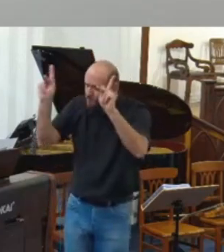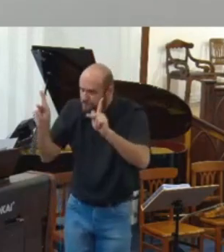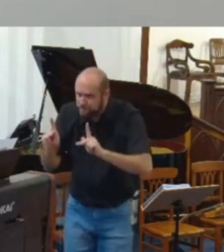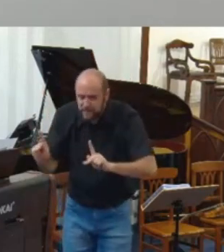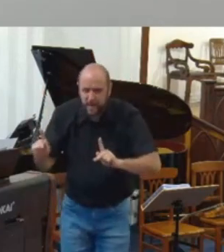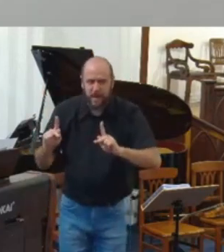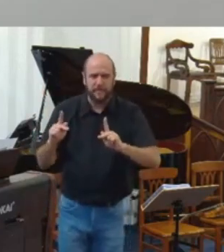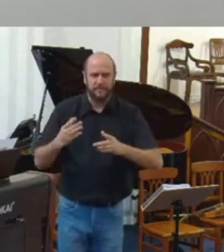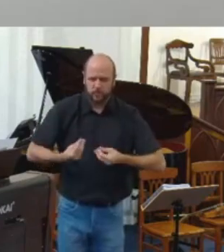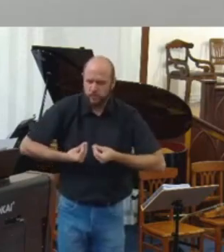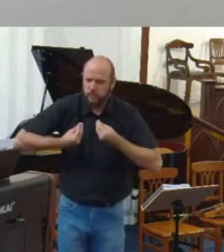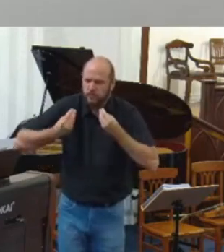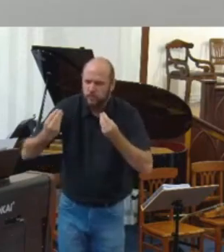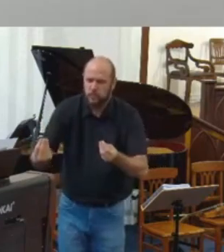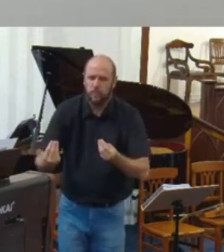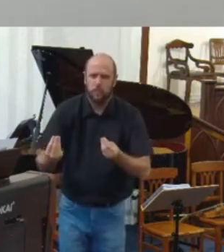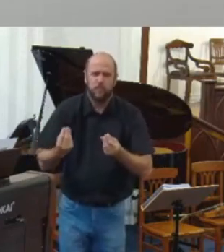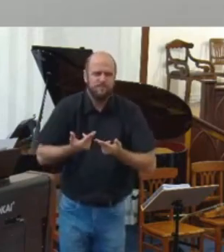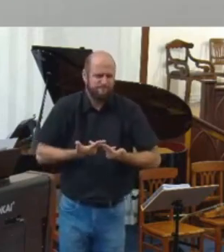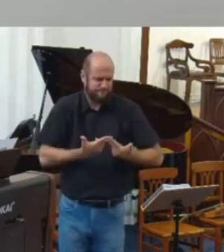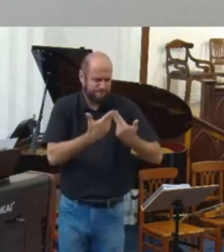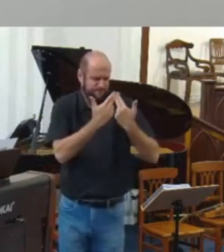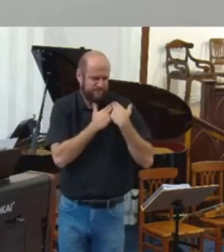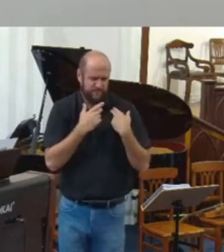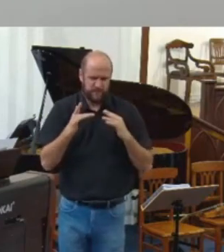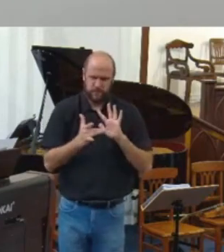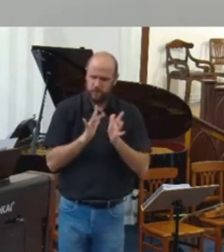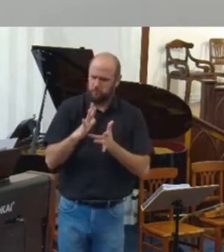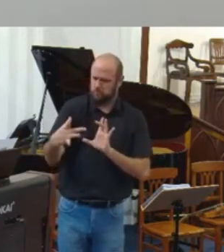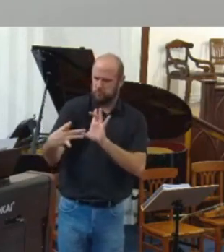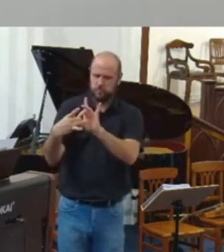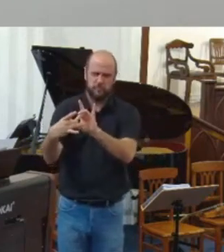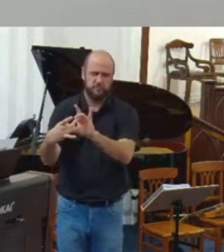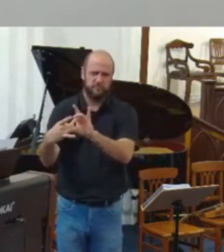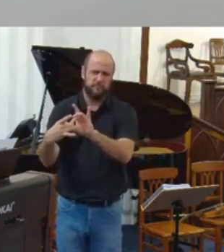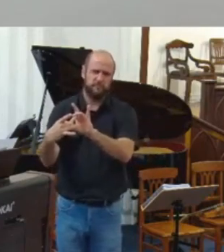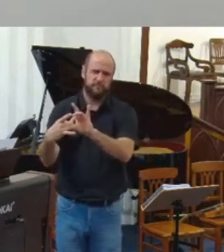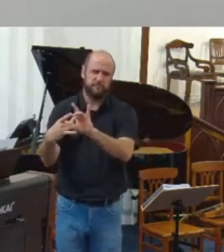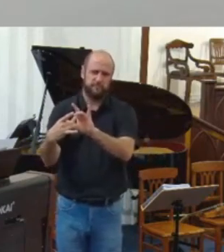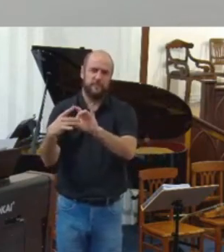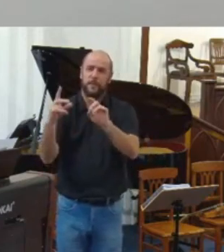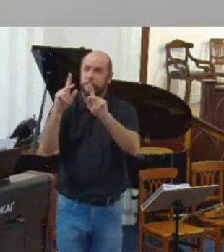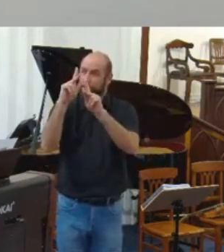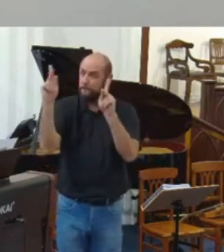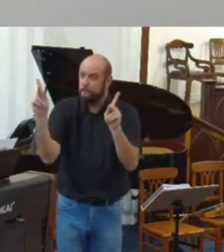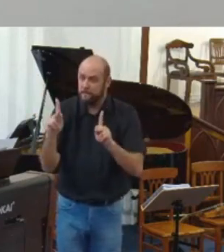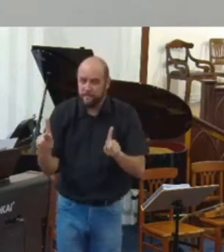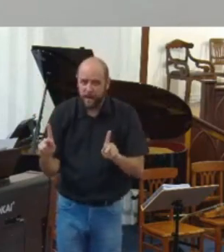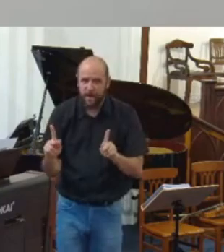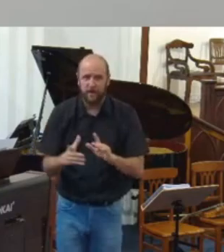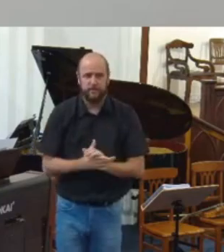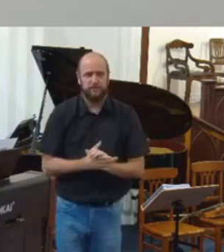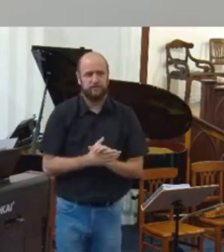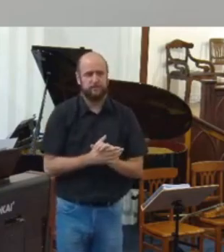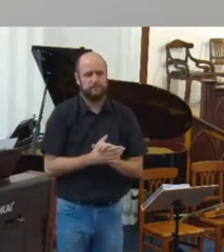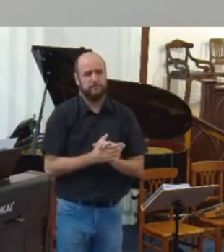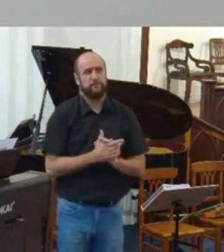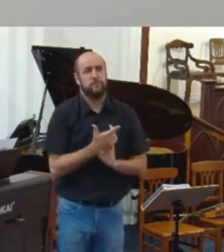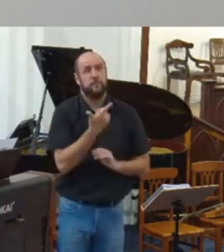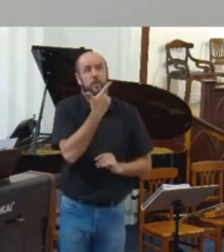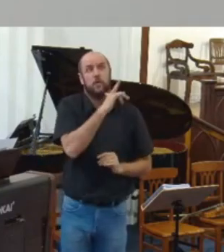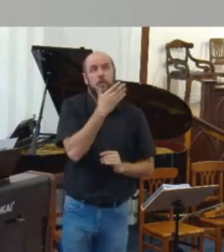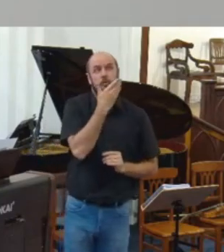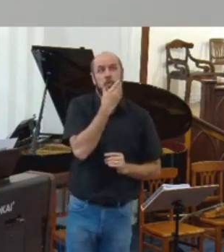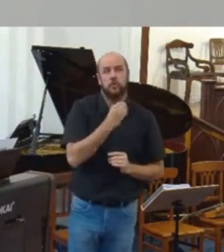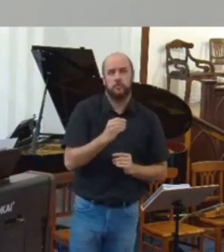Segundo Calvino, é todo o comprometimento de Jesus nessa expressão, a paz. Quando Gerhardus